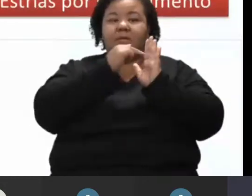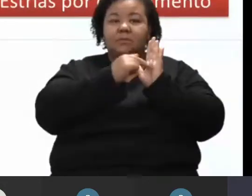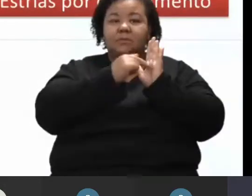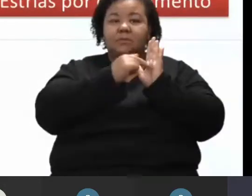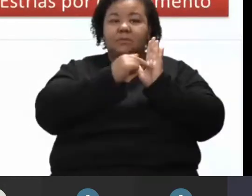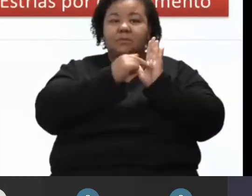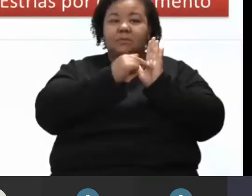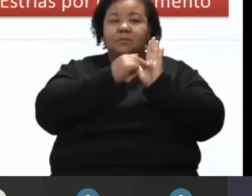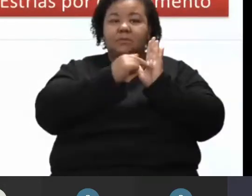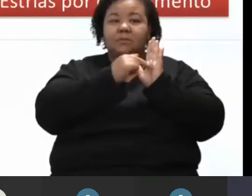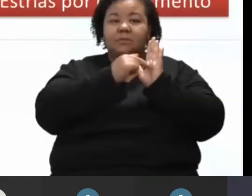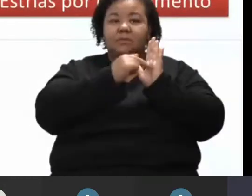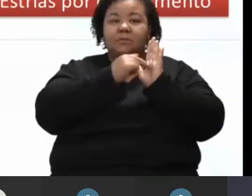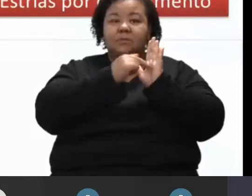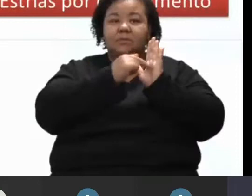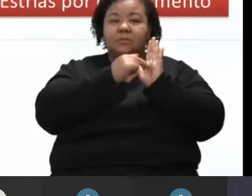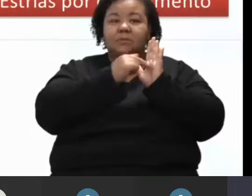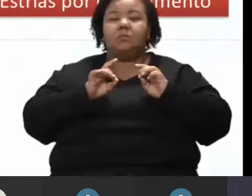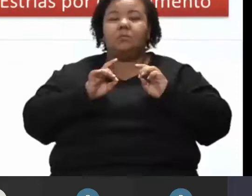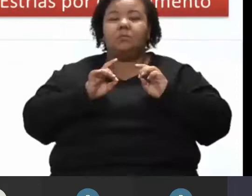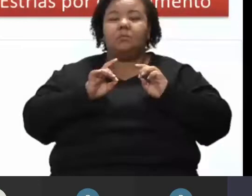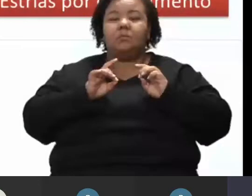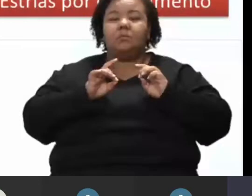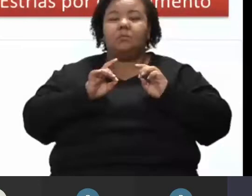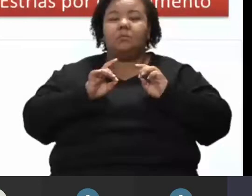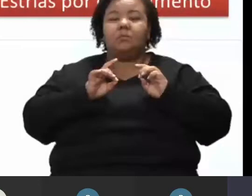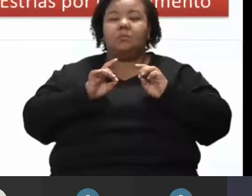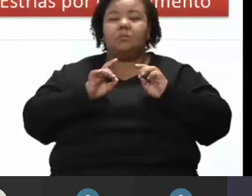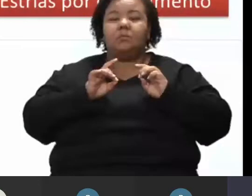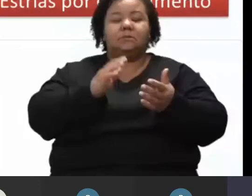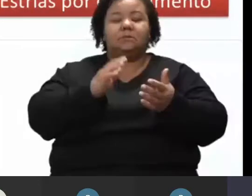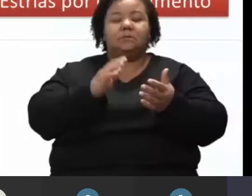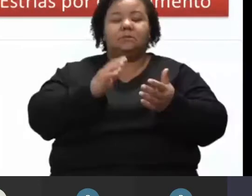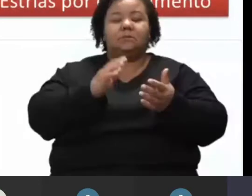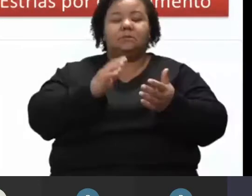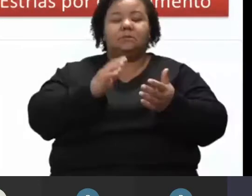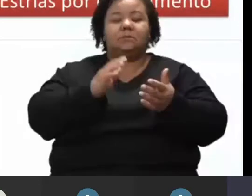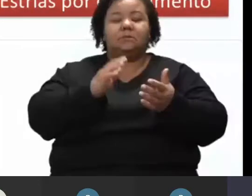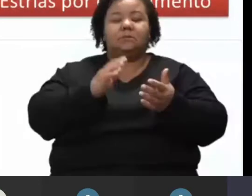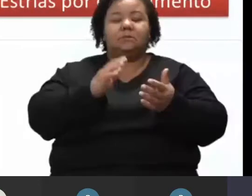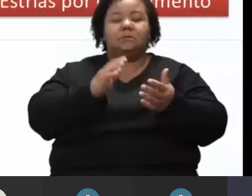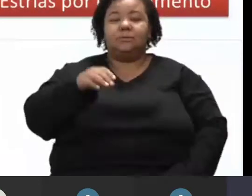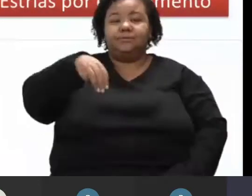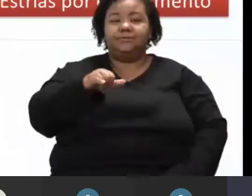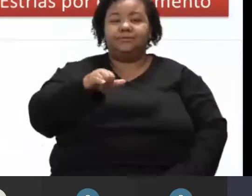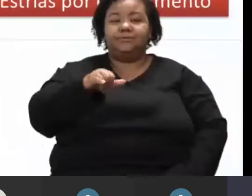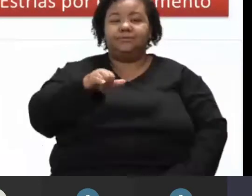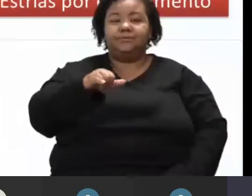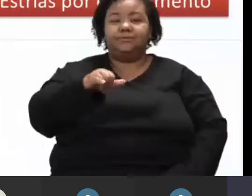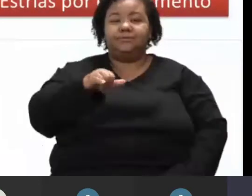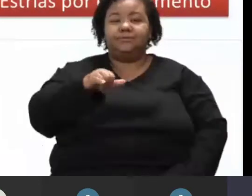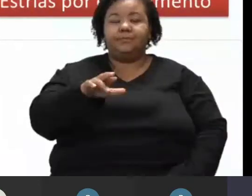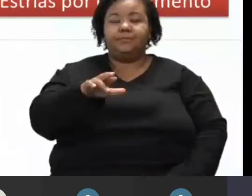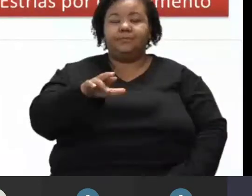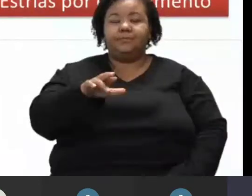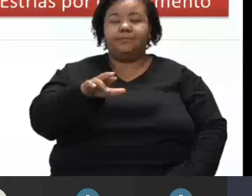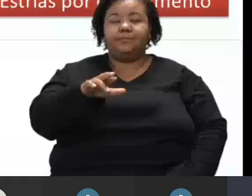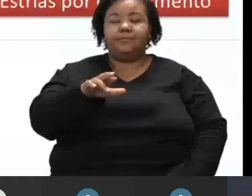estria que vai esgotar, que vai restringir o número de micro-organismos. Ela também é chamada de estria